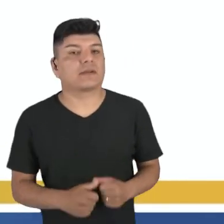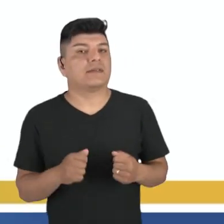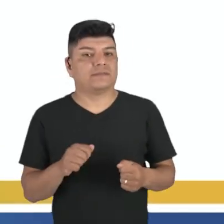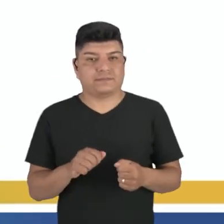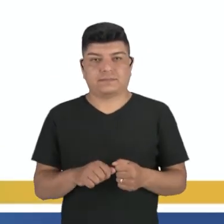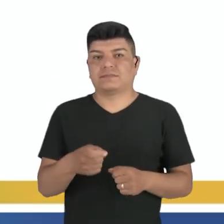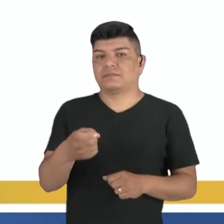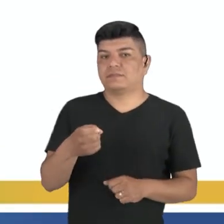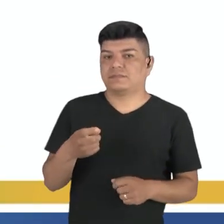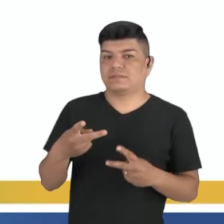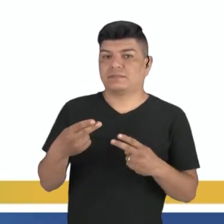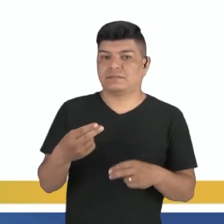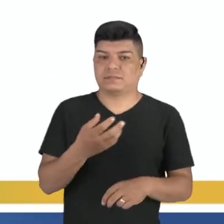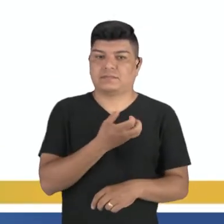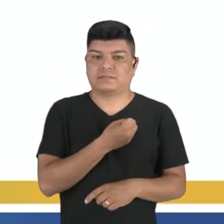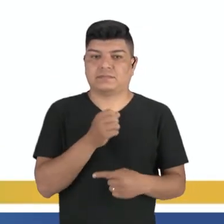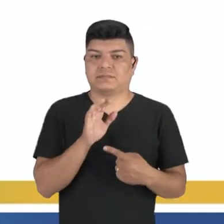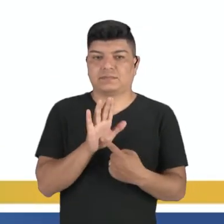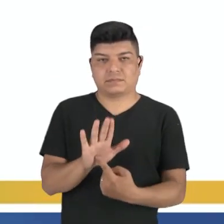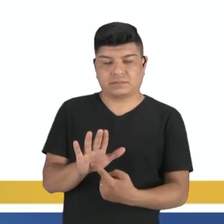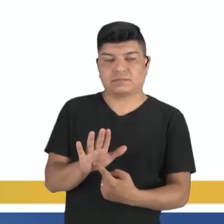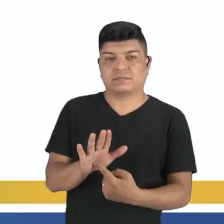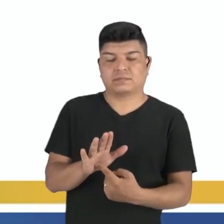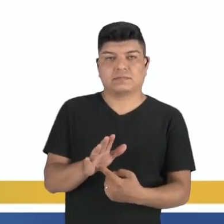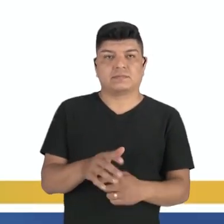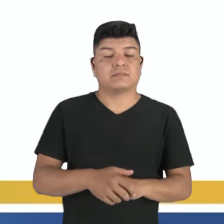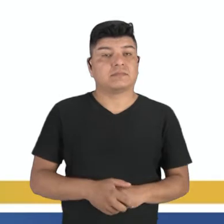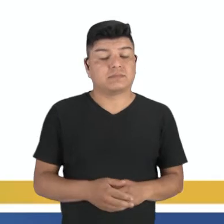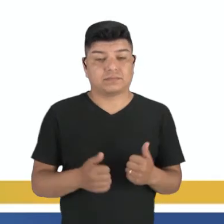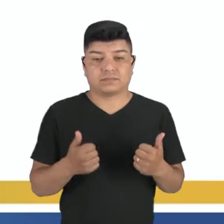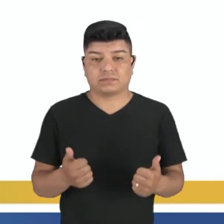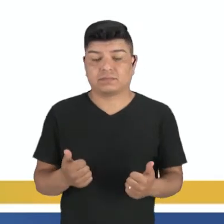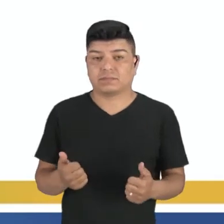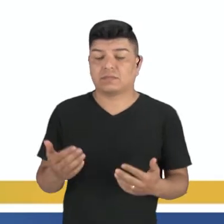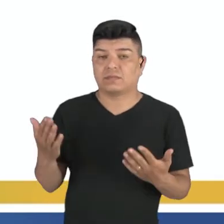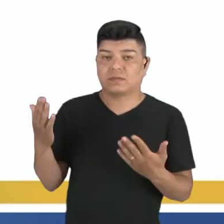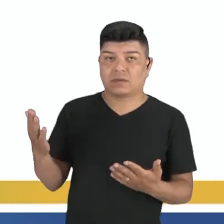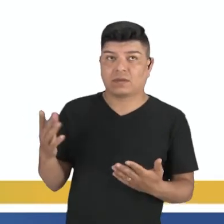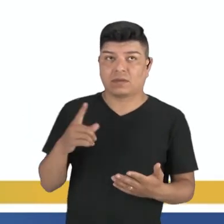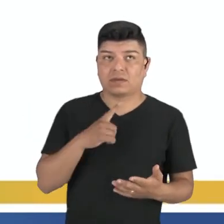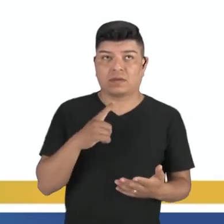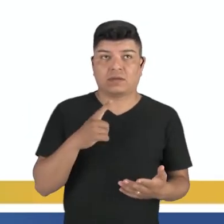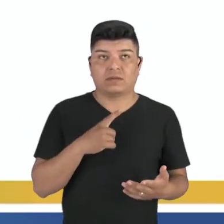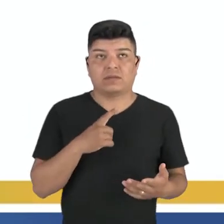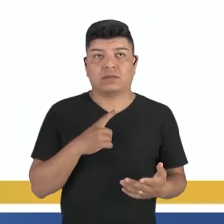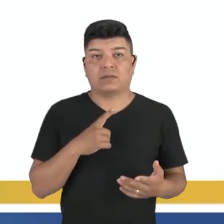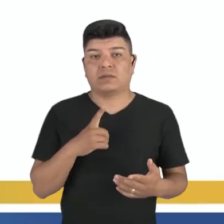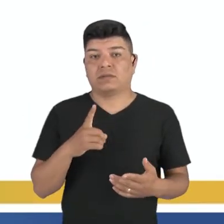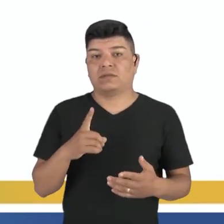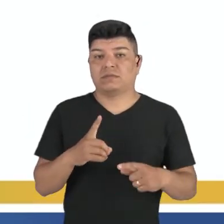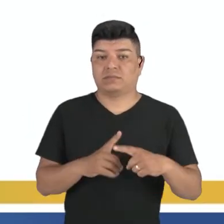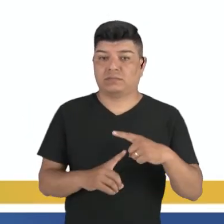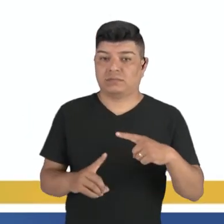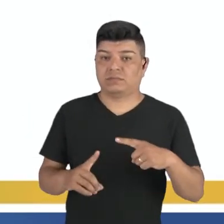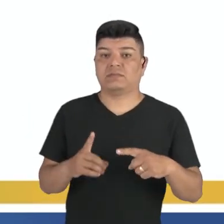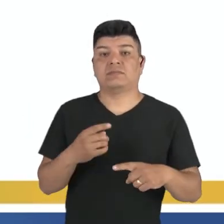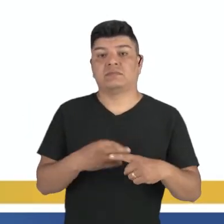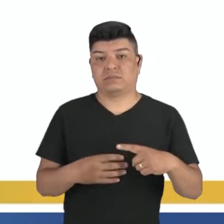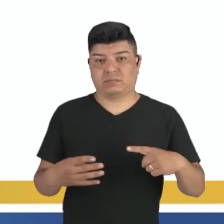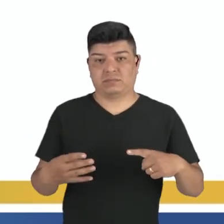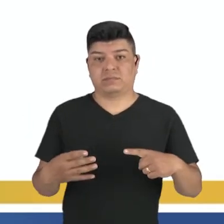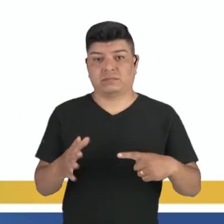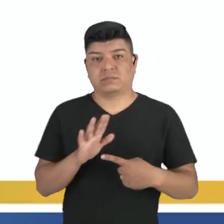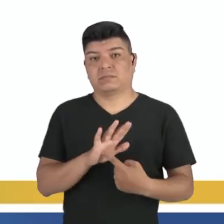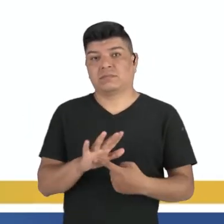né, x igual ao número apresentado, né? Muito bem, nesse caso, o decimal ele apresenta uma parte que é não periódica,